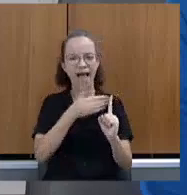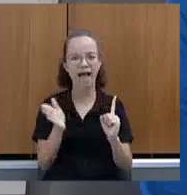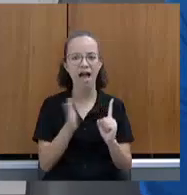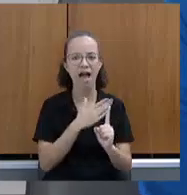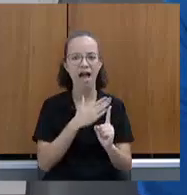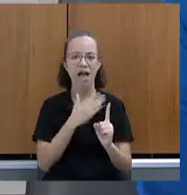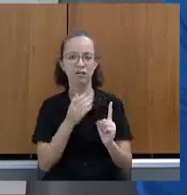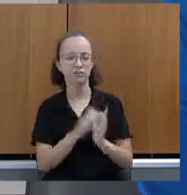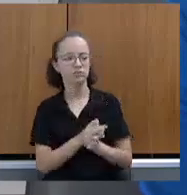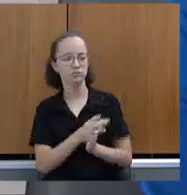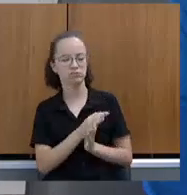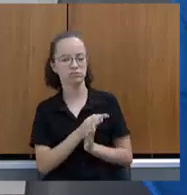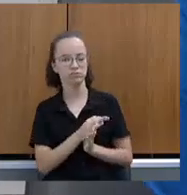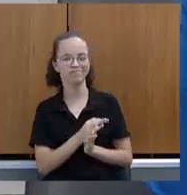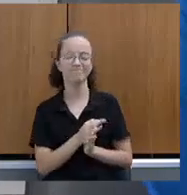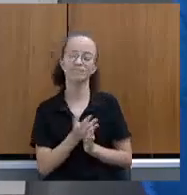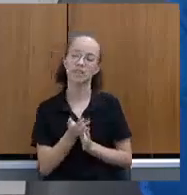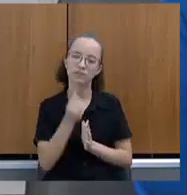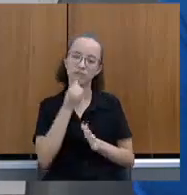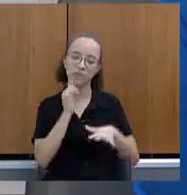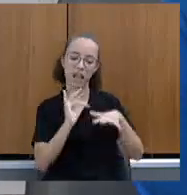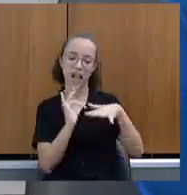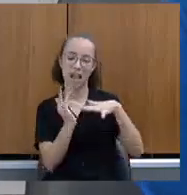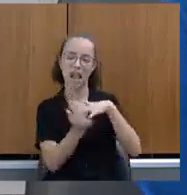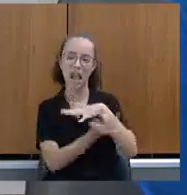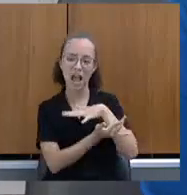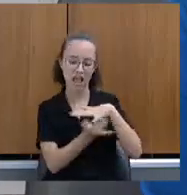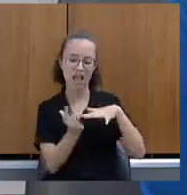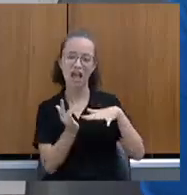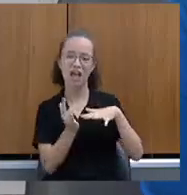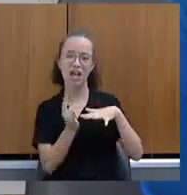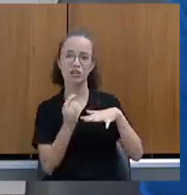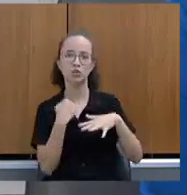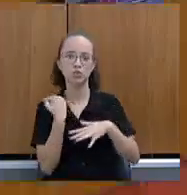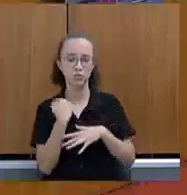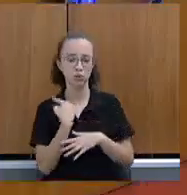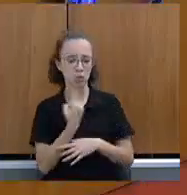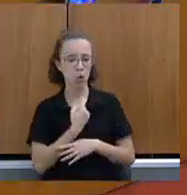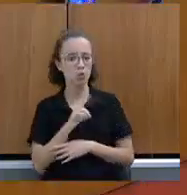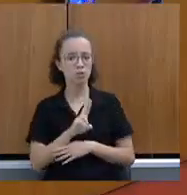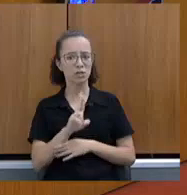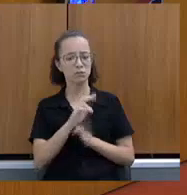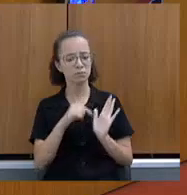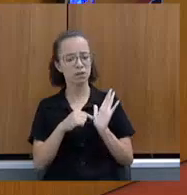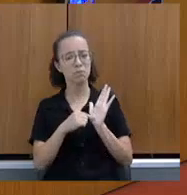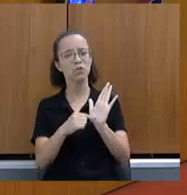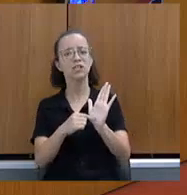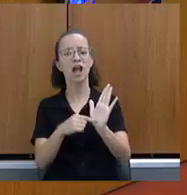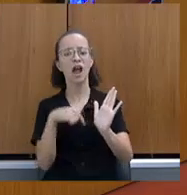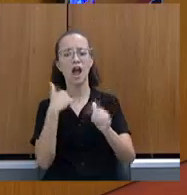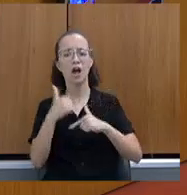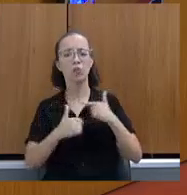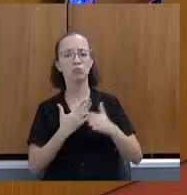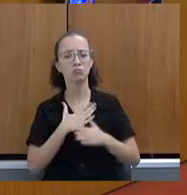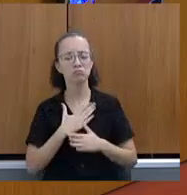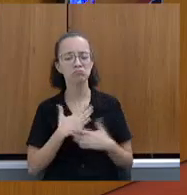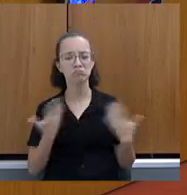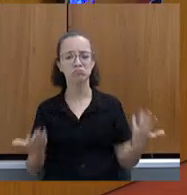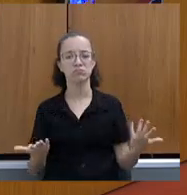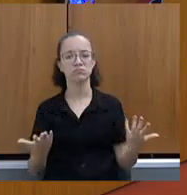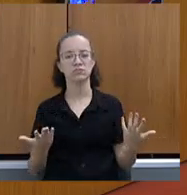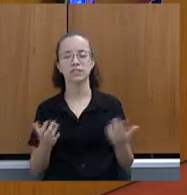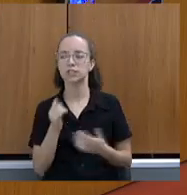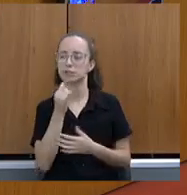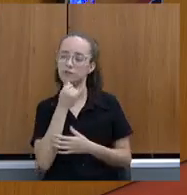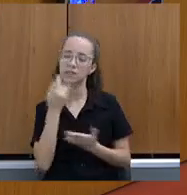somos nas redes sociais as nossas redes que são que a gente prestar contas né no nosso trabalho parlamentar e vão toda sorte